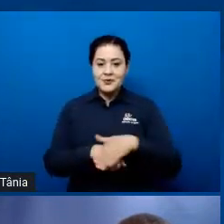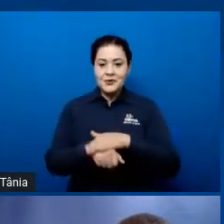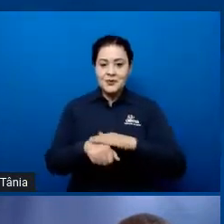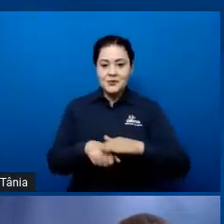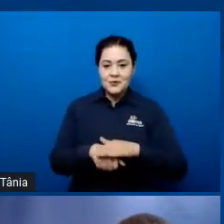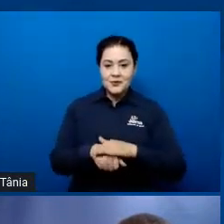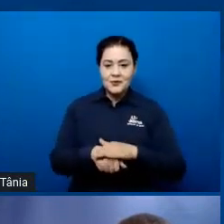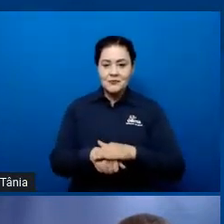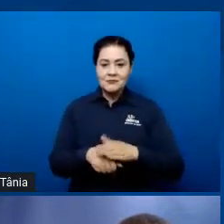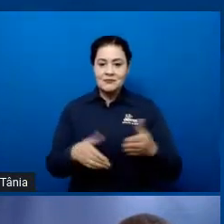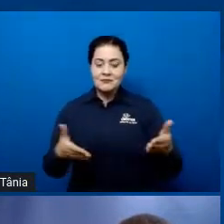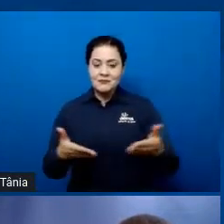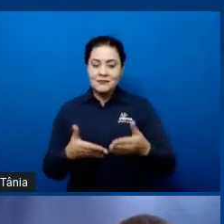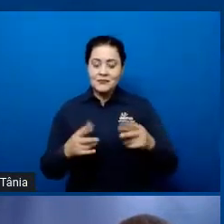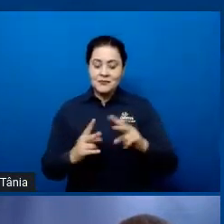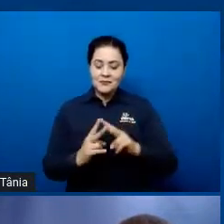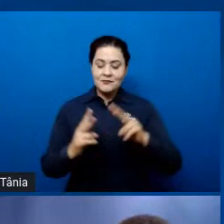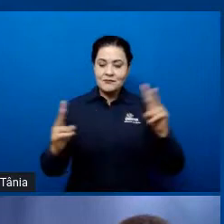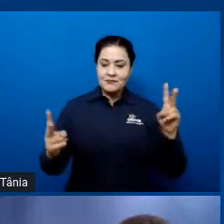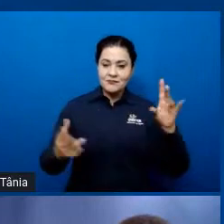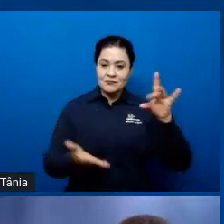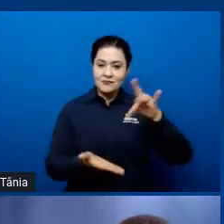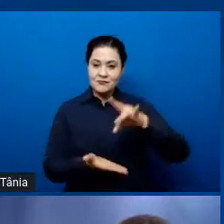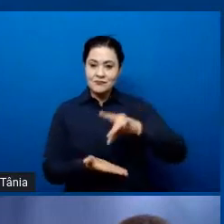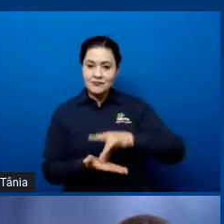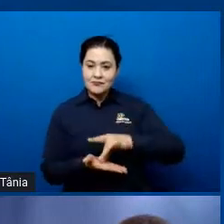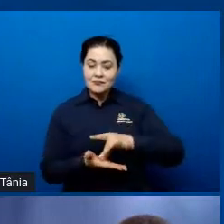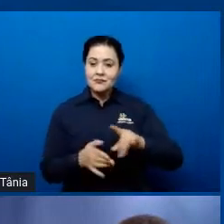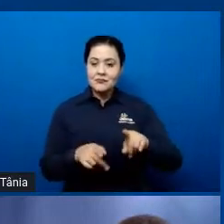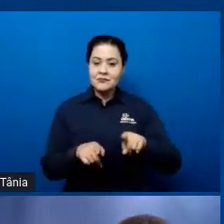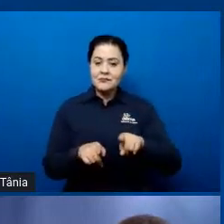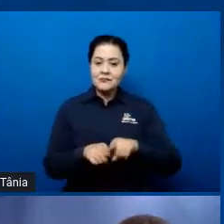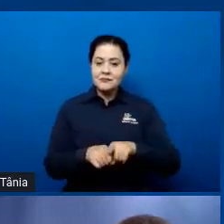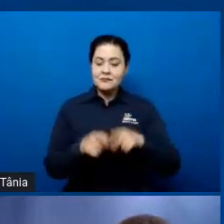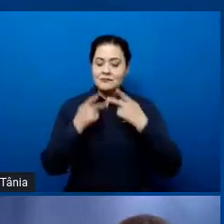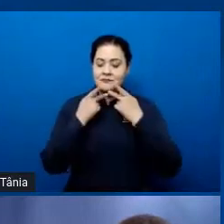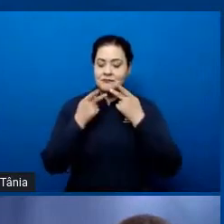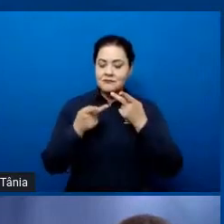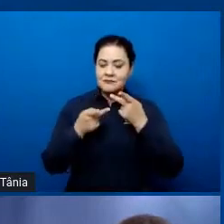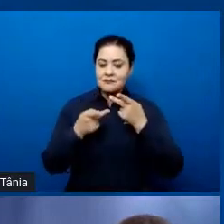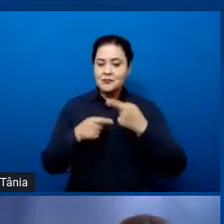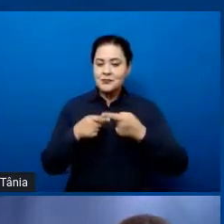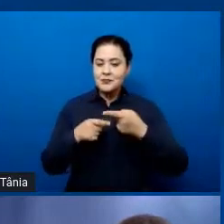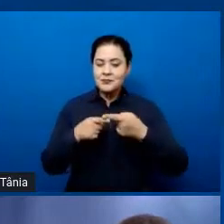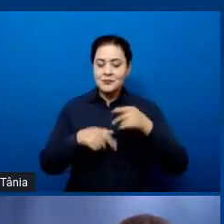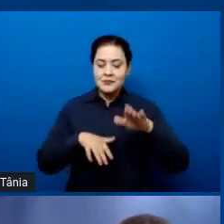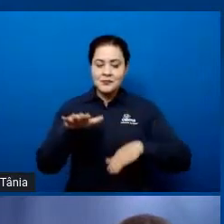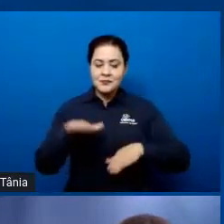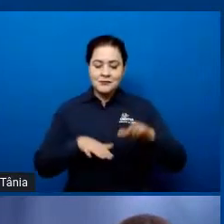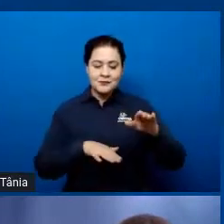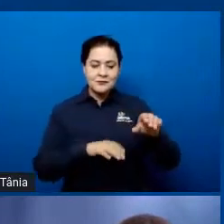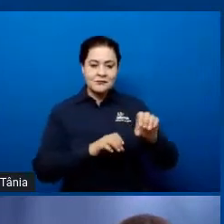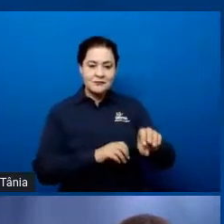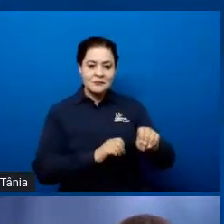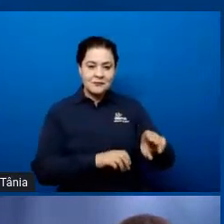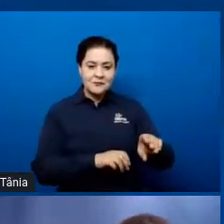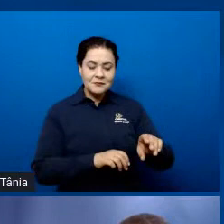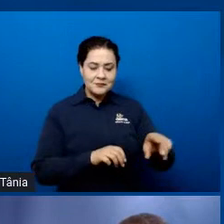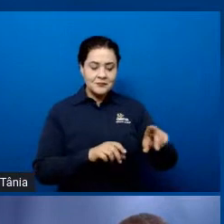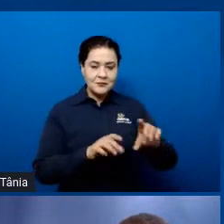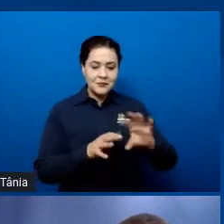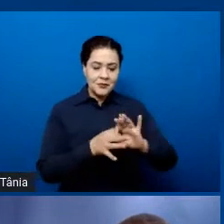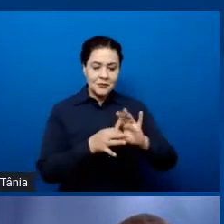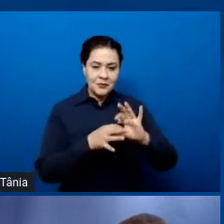entre o virtual e o real e poder desmistificar, às vezes, para educadores a possibilidade de se utilizar